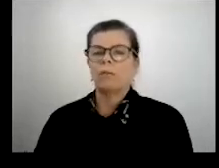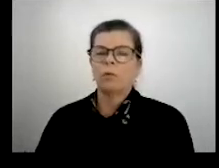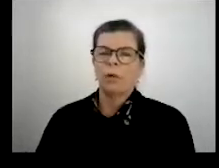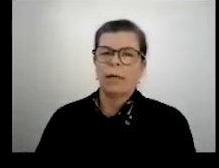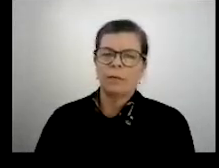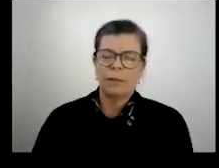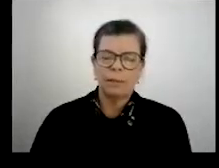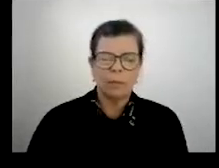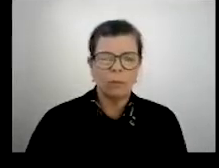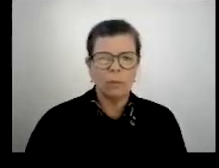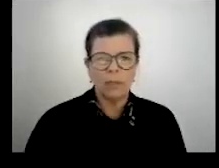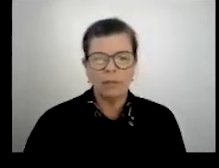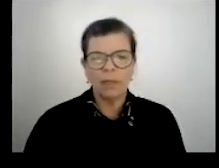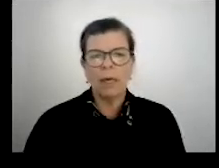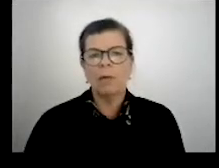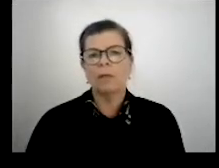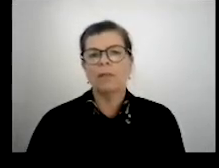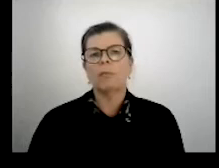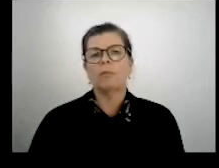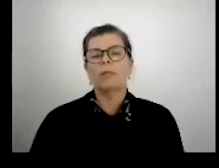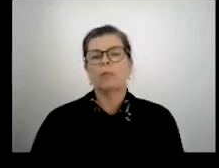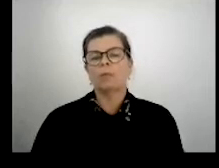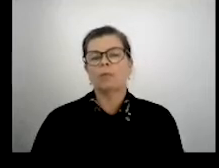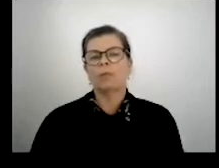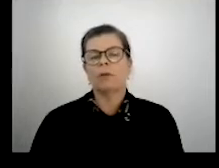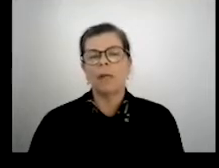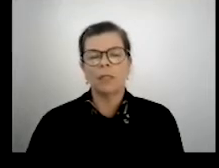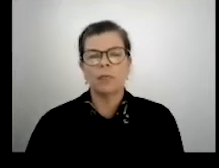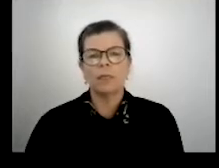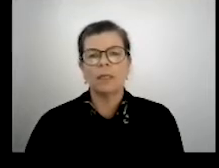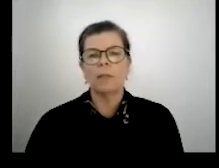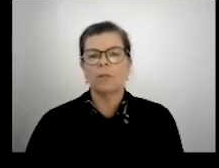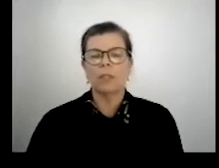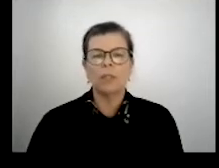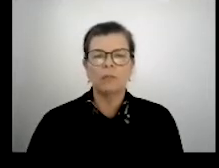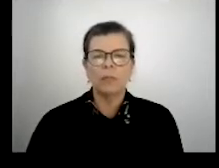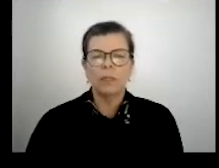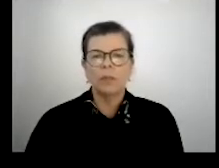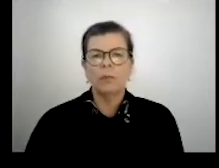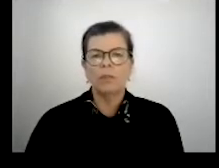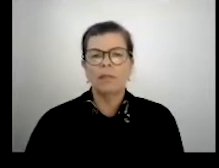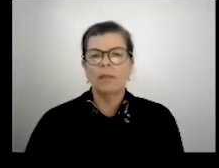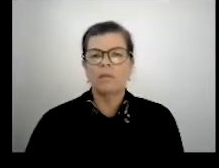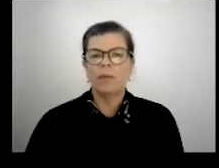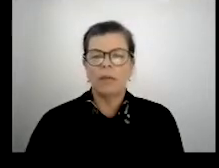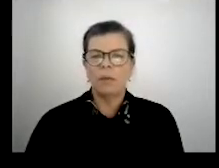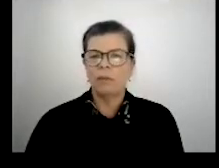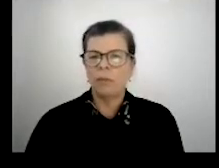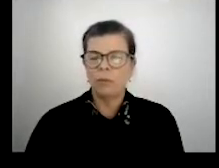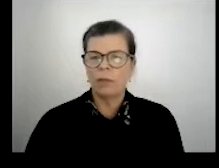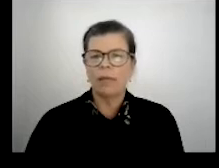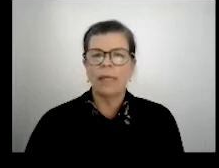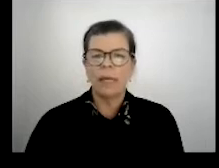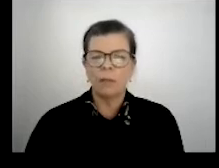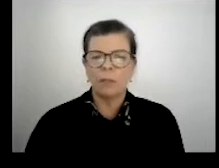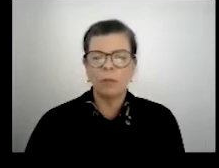Ali já foi colocado a estabelecção da coluna cervical, aí nós temos, então, uma amputação traumática com sangramento ativo, onde vai ser refeito,